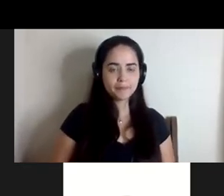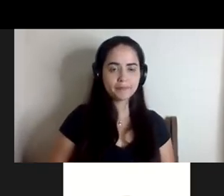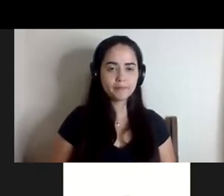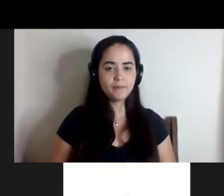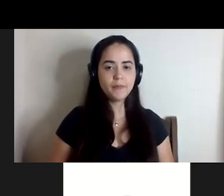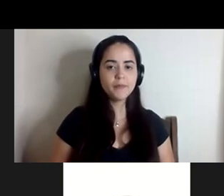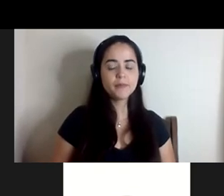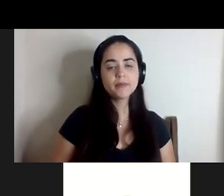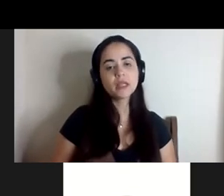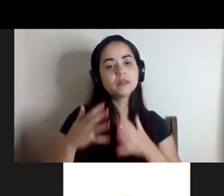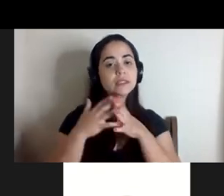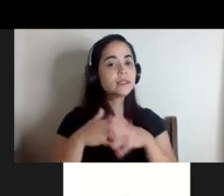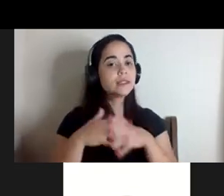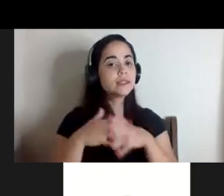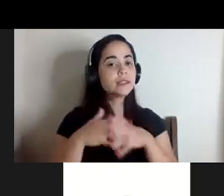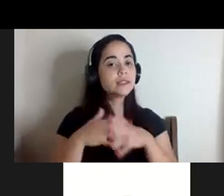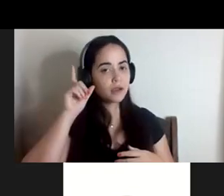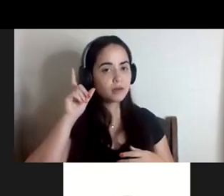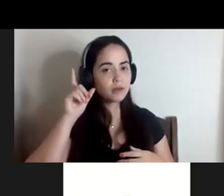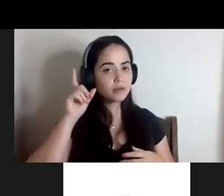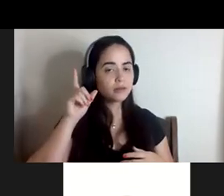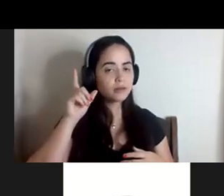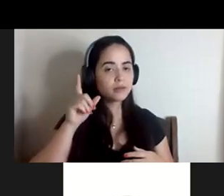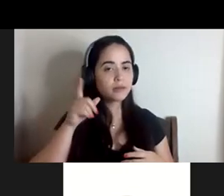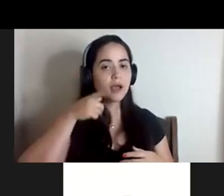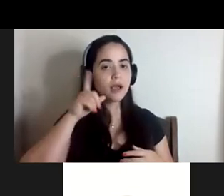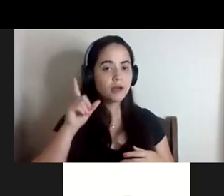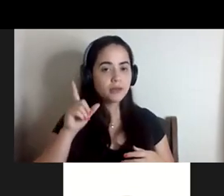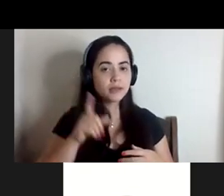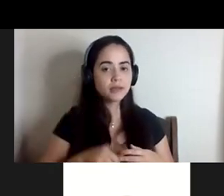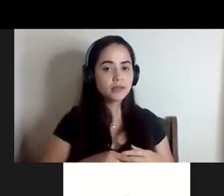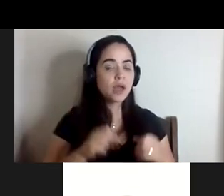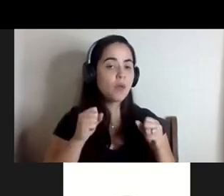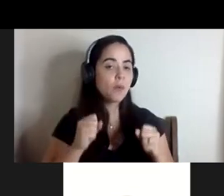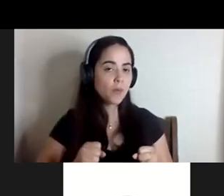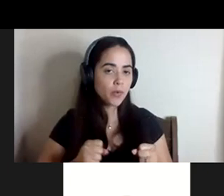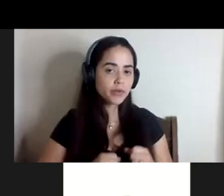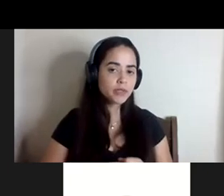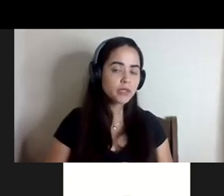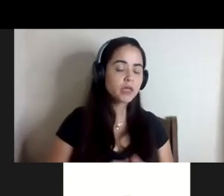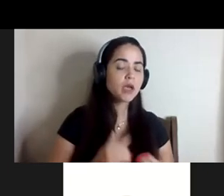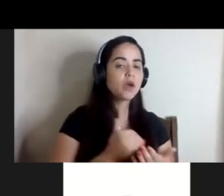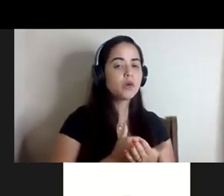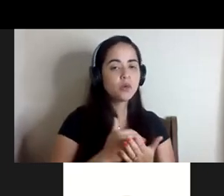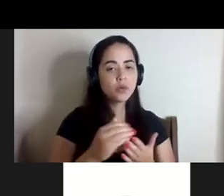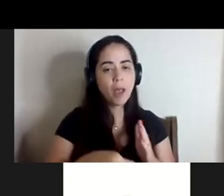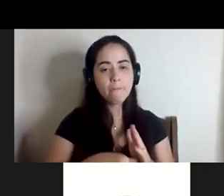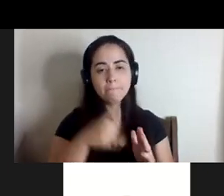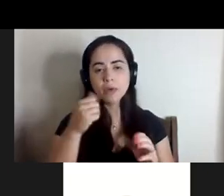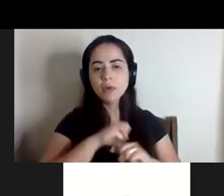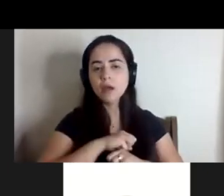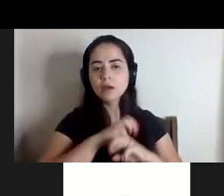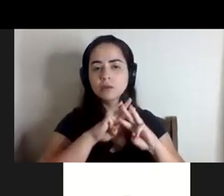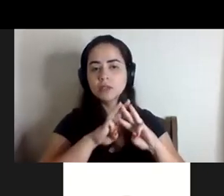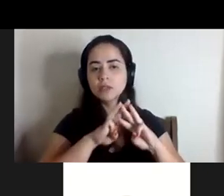Eu refleti antes sobre o poder, né? Eu comecei lá na primeiro slide indicando